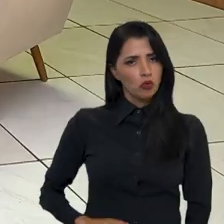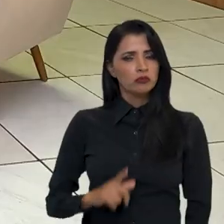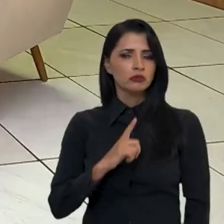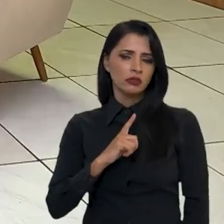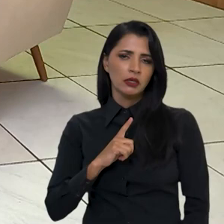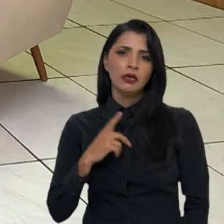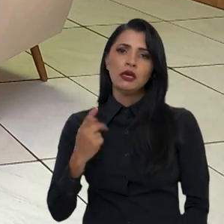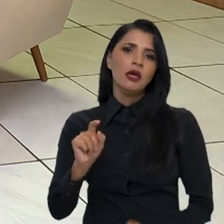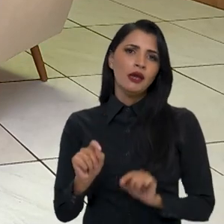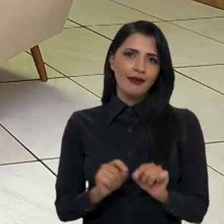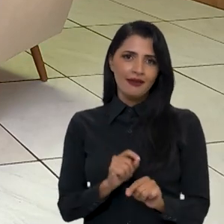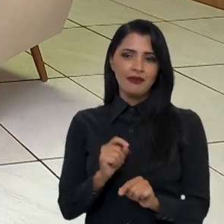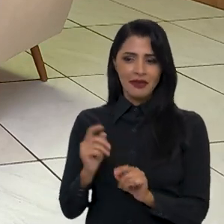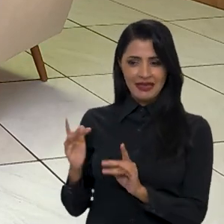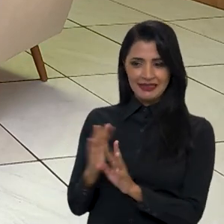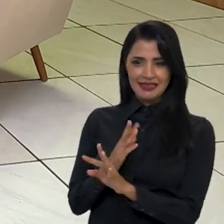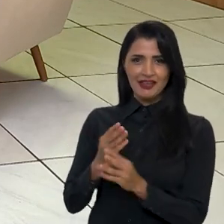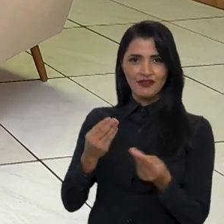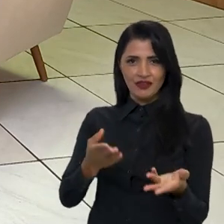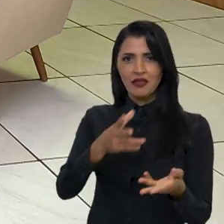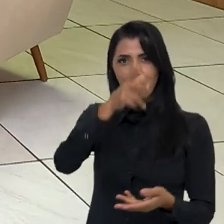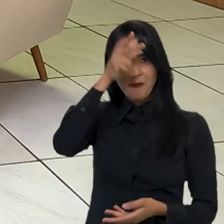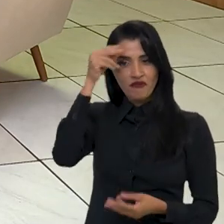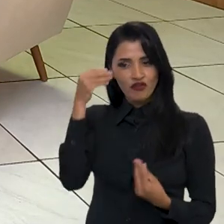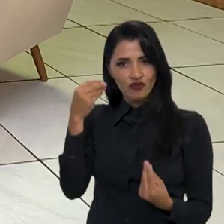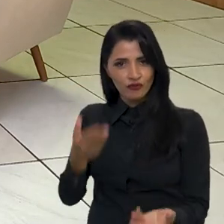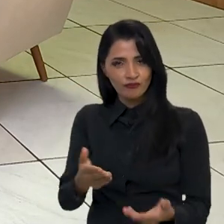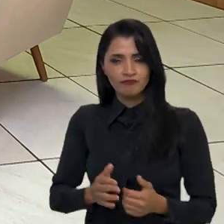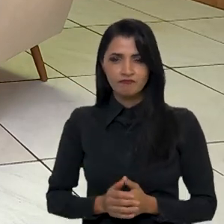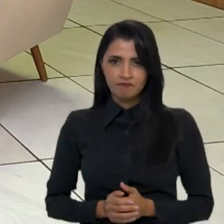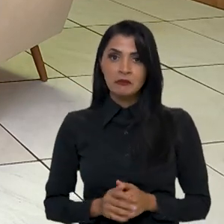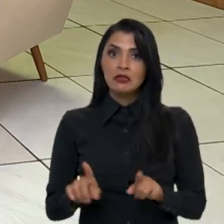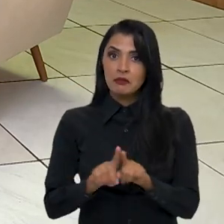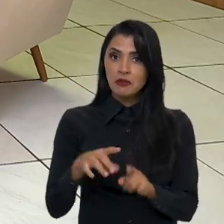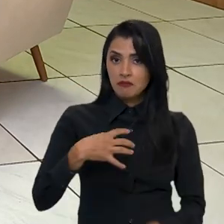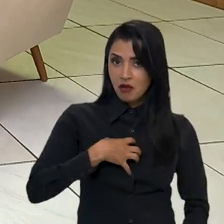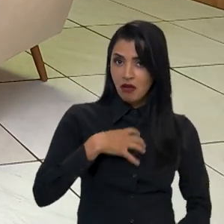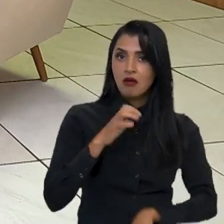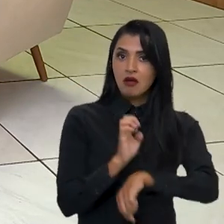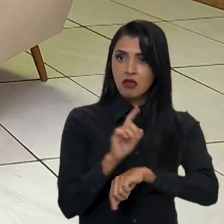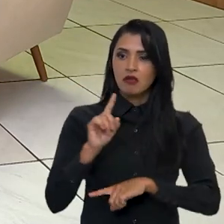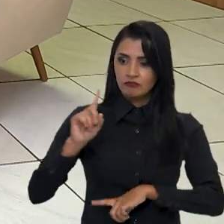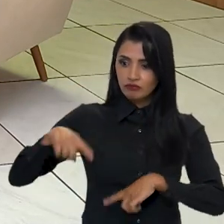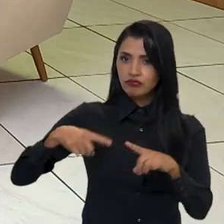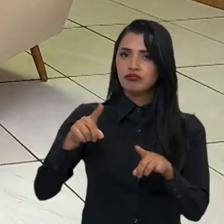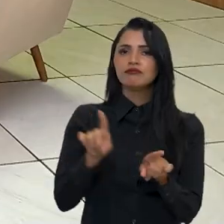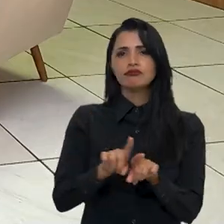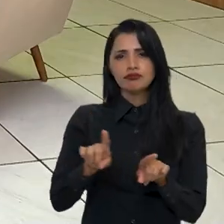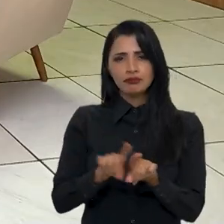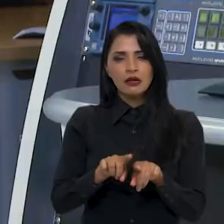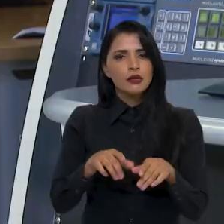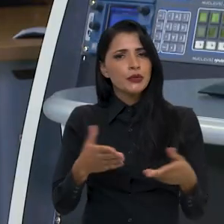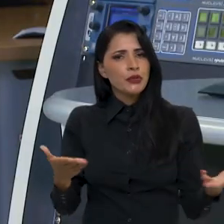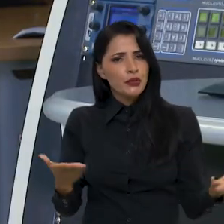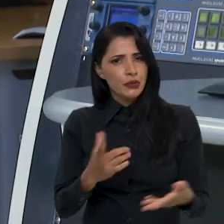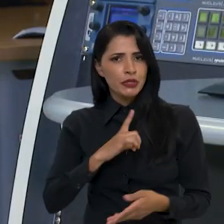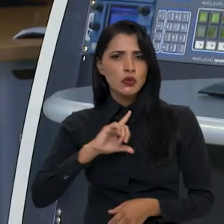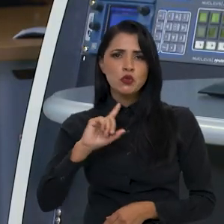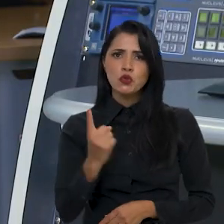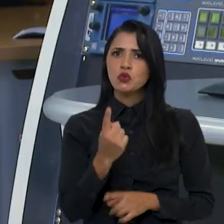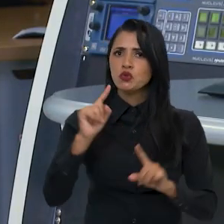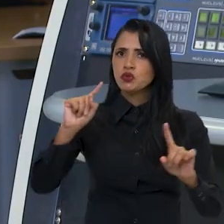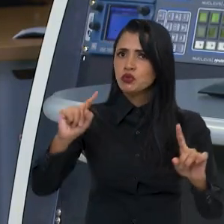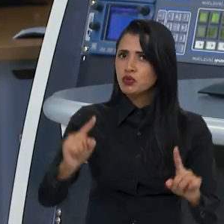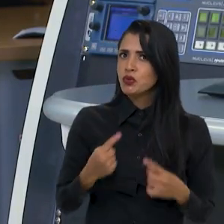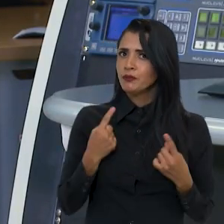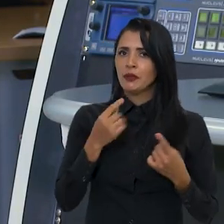públicos, né, que a cidade oferece, que a prefeitura oferece. A Bahia também já avançou bastante. Agora, nós temos